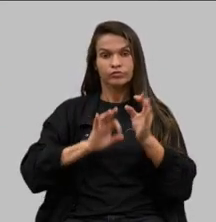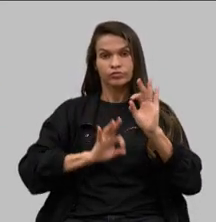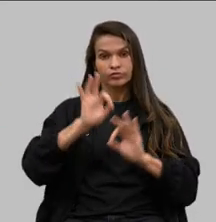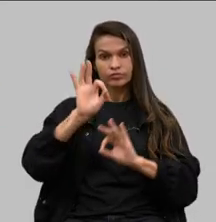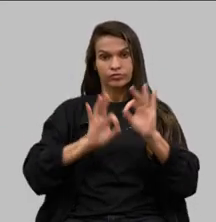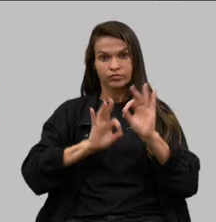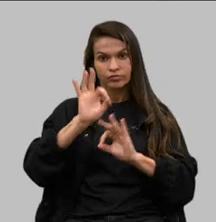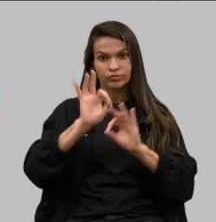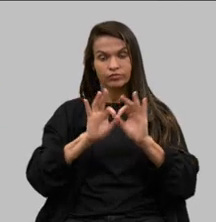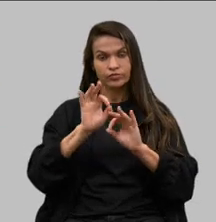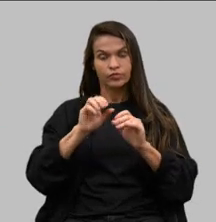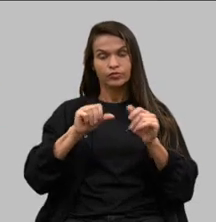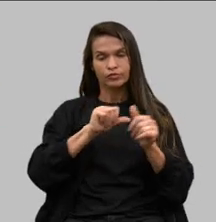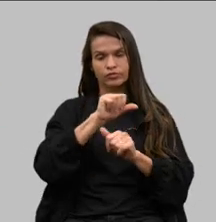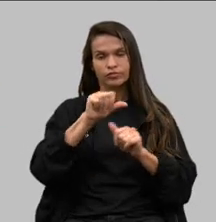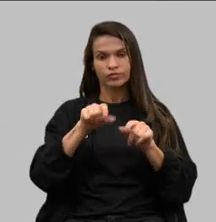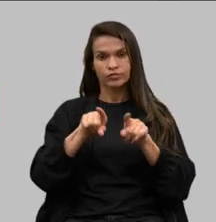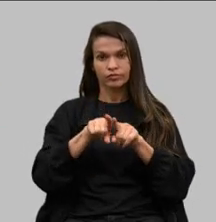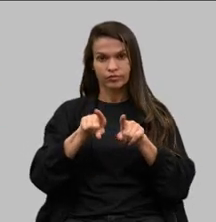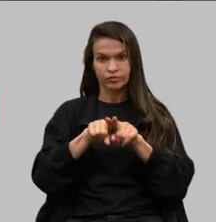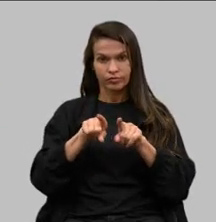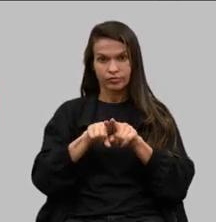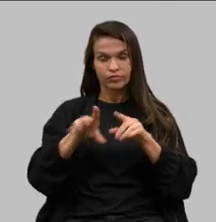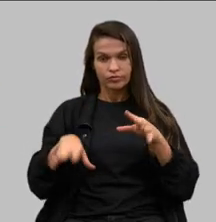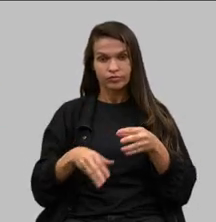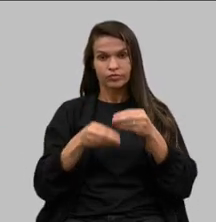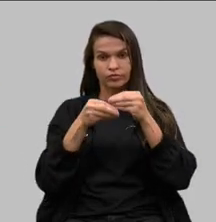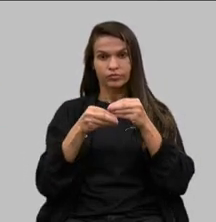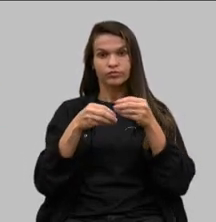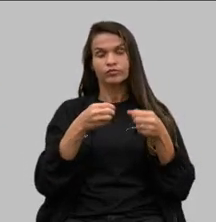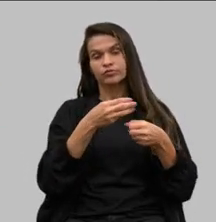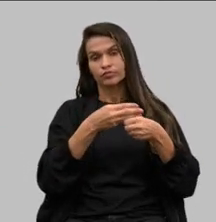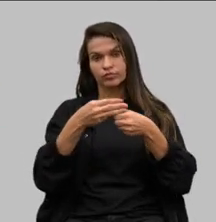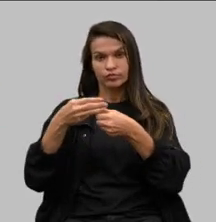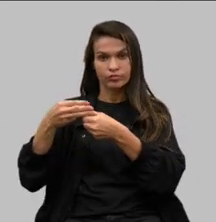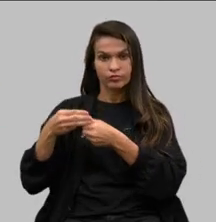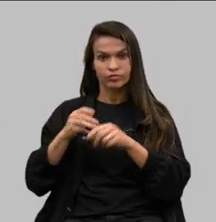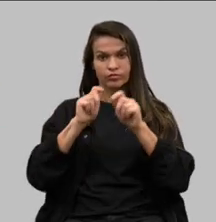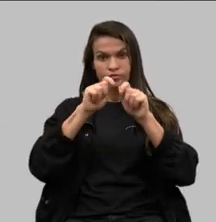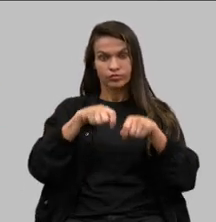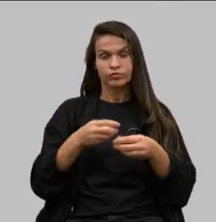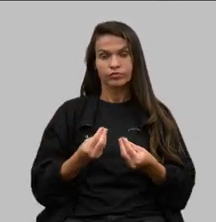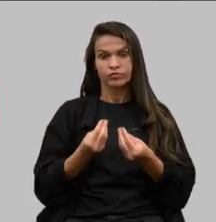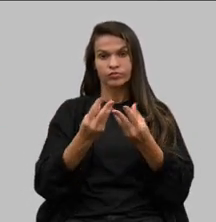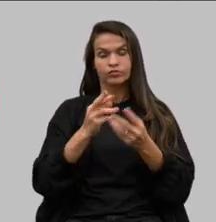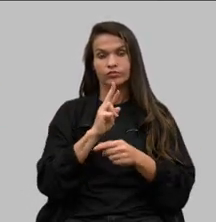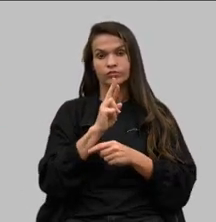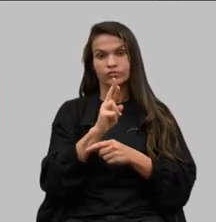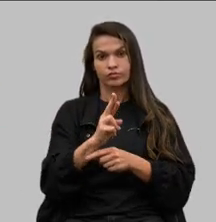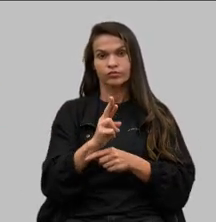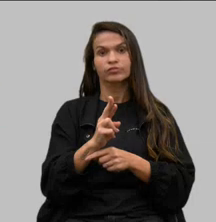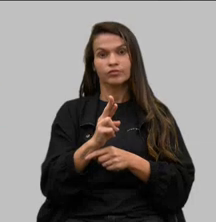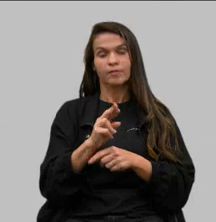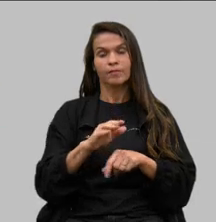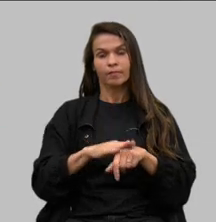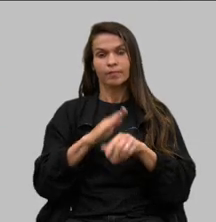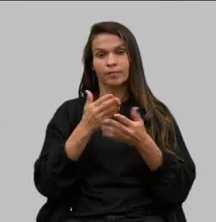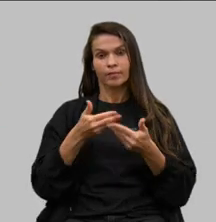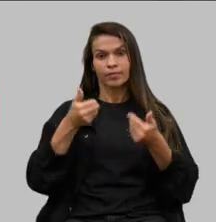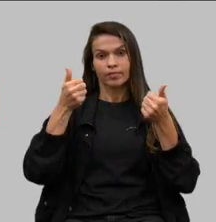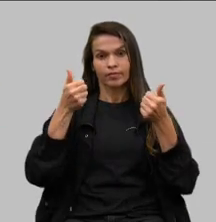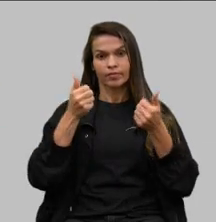com alguma alteração também de composição de municípios para que a gente pudesse entregar resultados mais